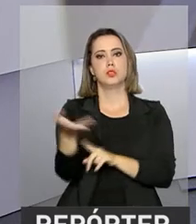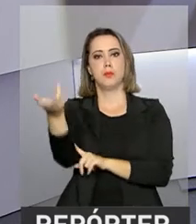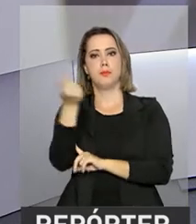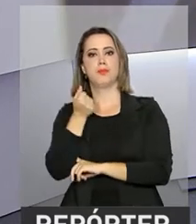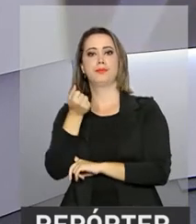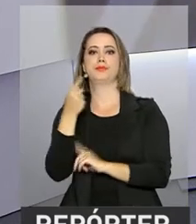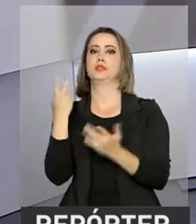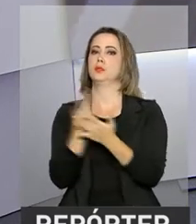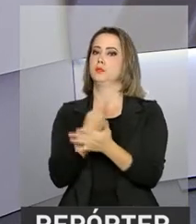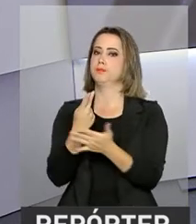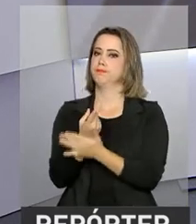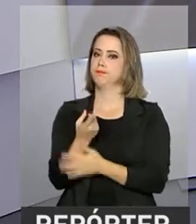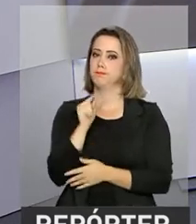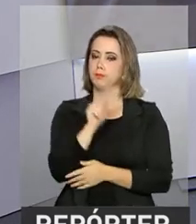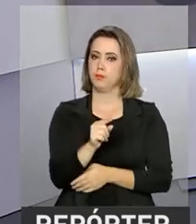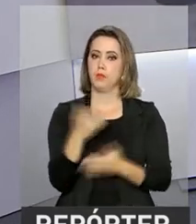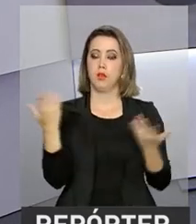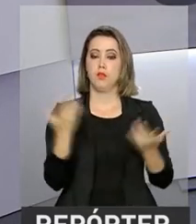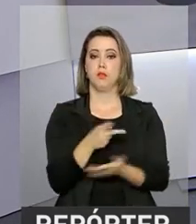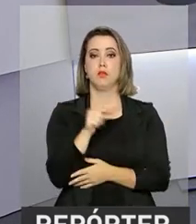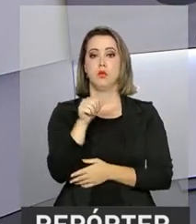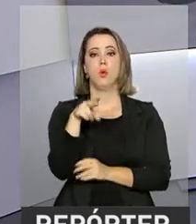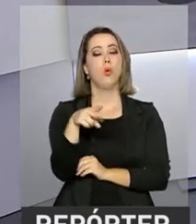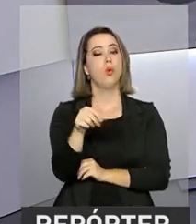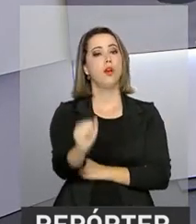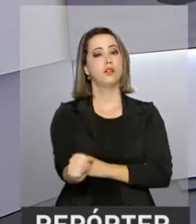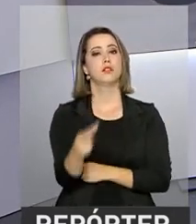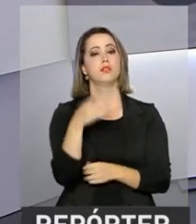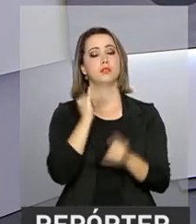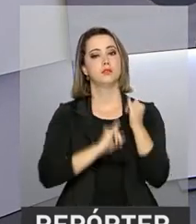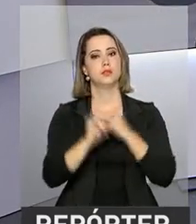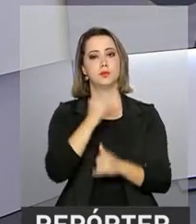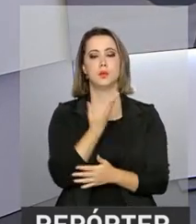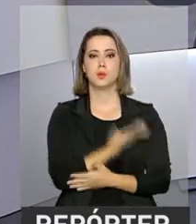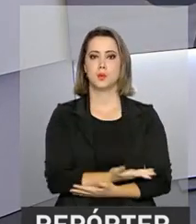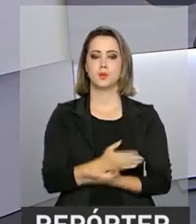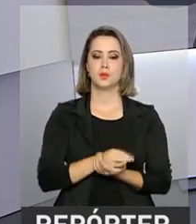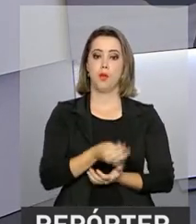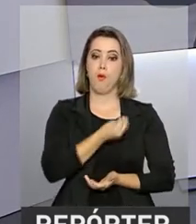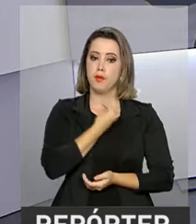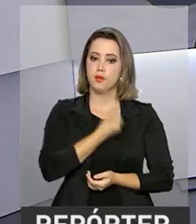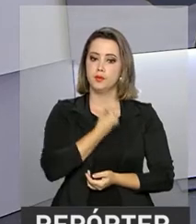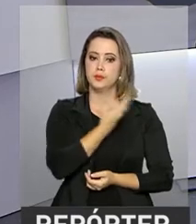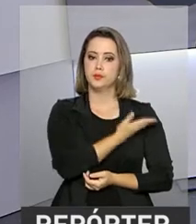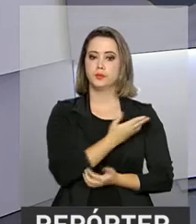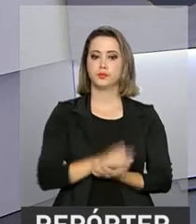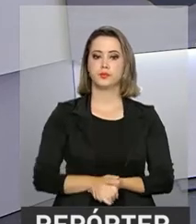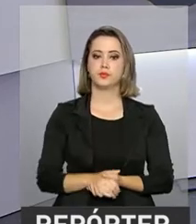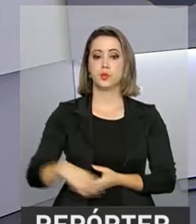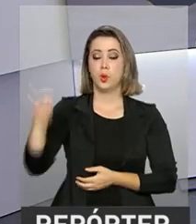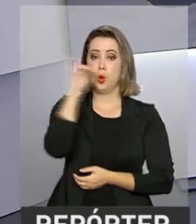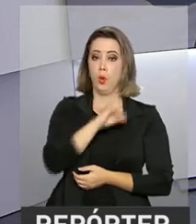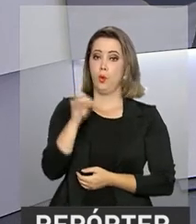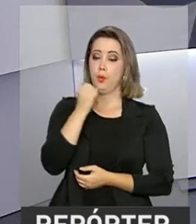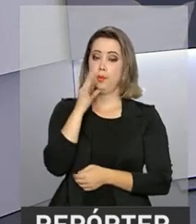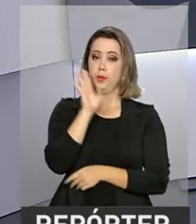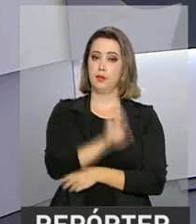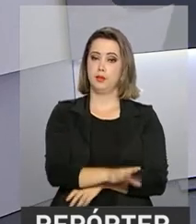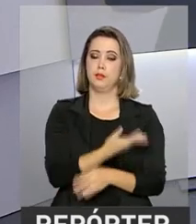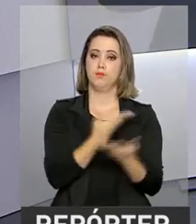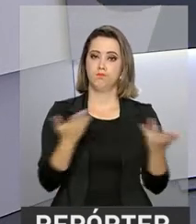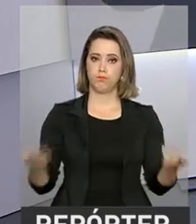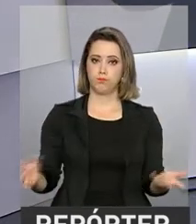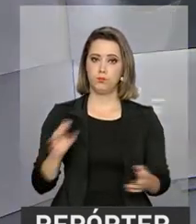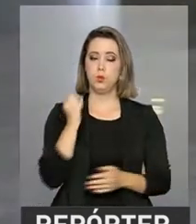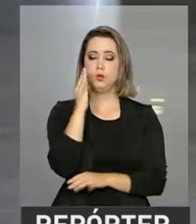do benefício ao vivo a repórter luana karen tem as informações para a gente olha o ano a boa tarde pra você olá roberto